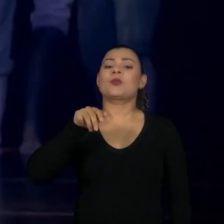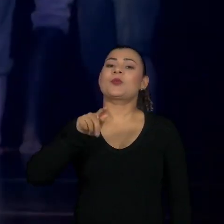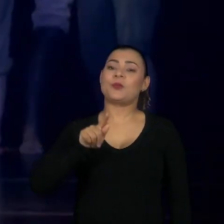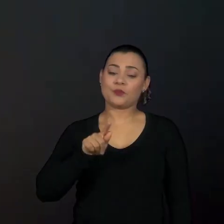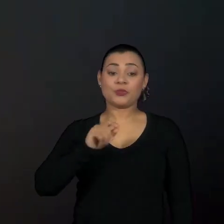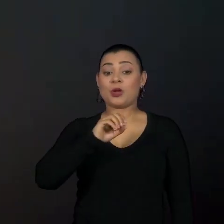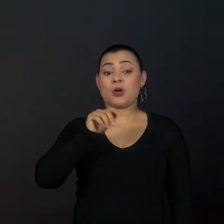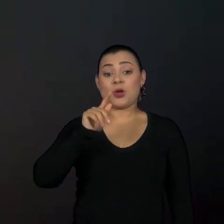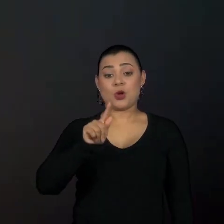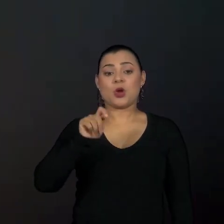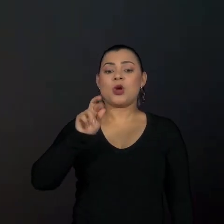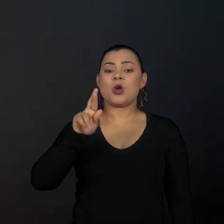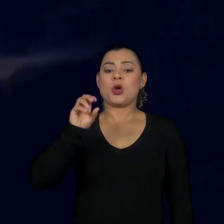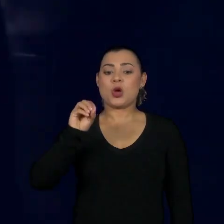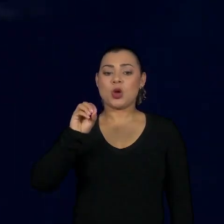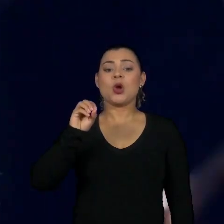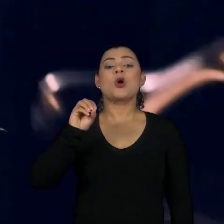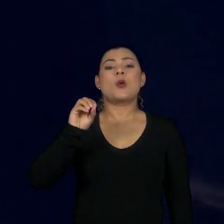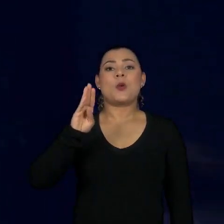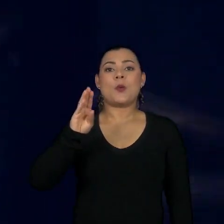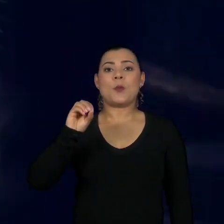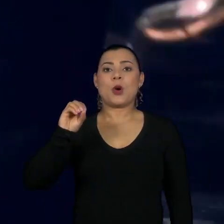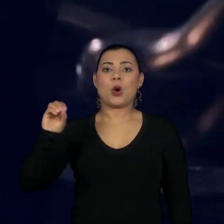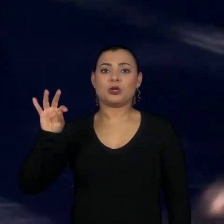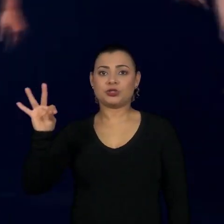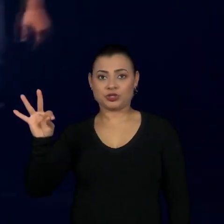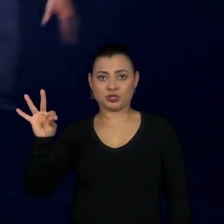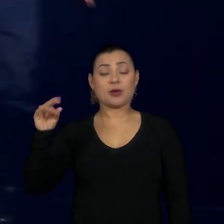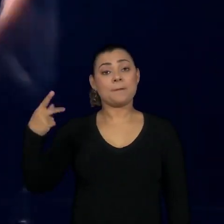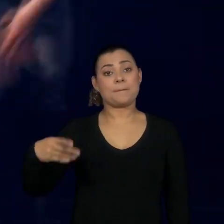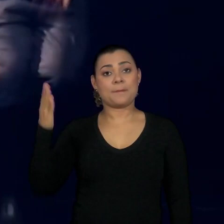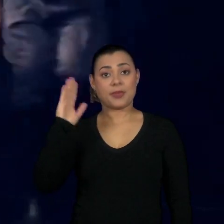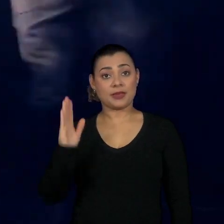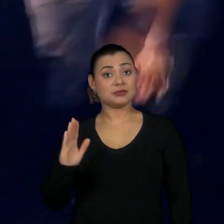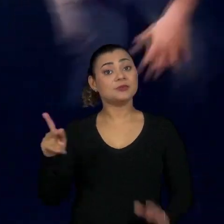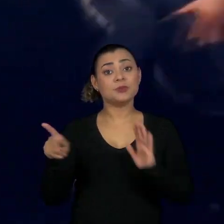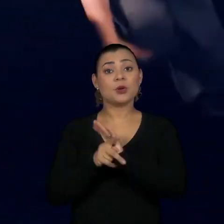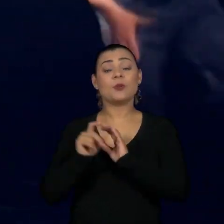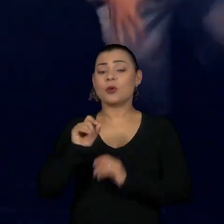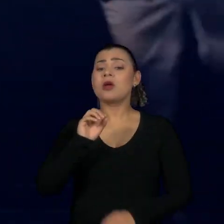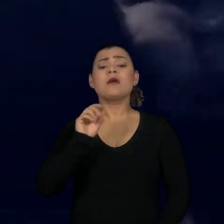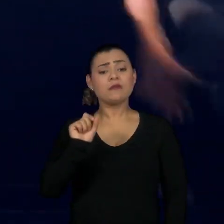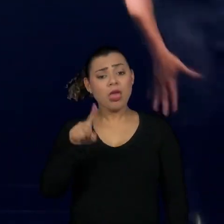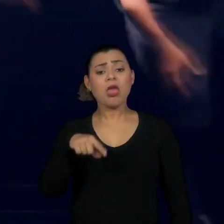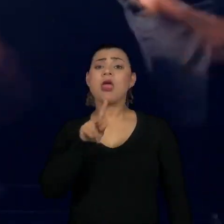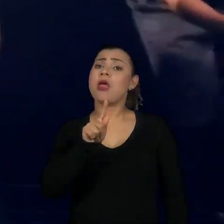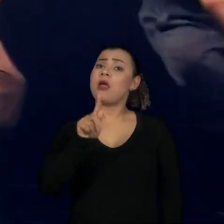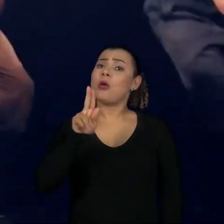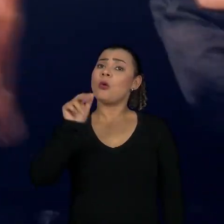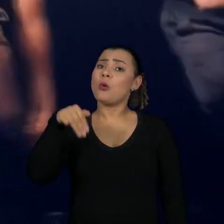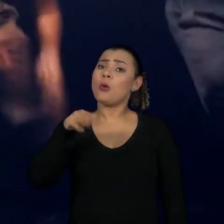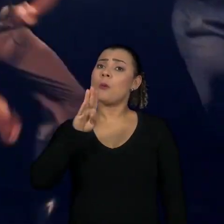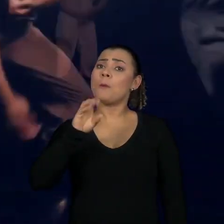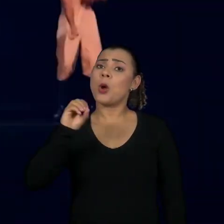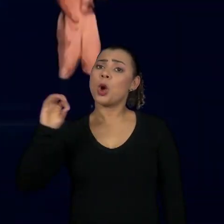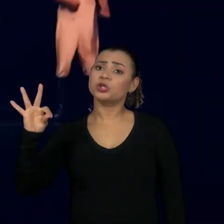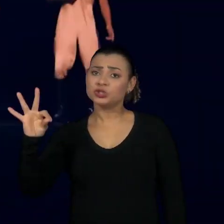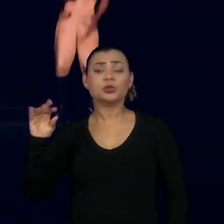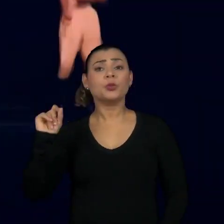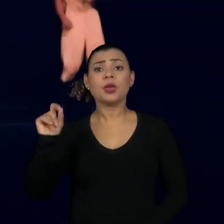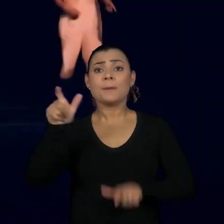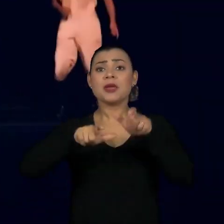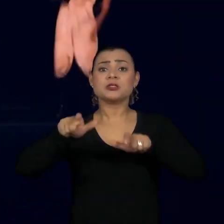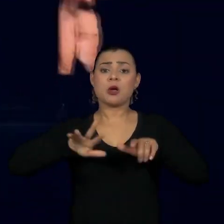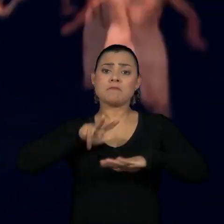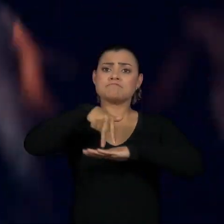A gente estreia o primeiro espetáculo em 2011, o espetáculo Iebo, que até hoje a gente dança esse espetáculo, é um espetáculo visto por muitas